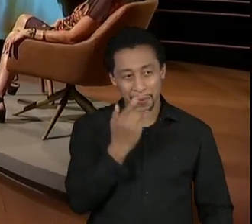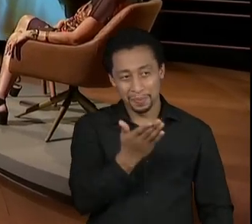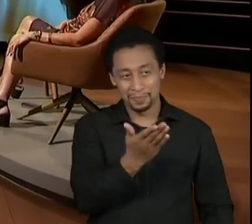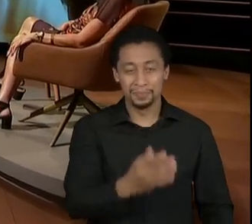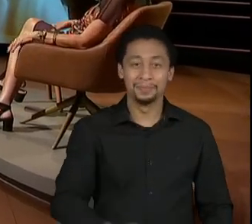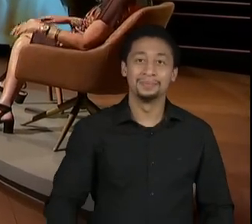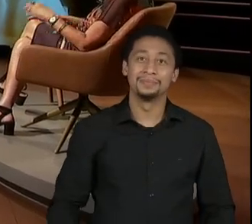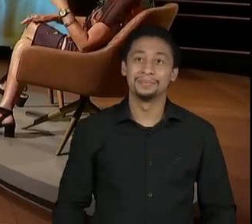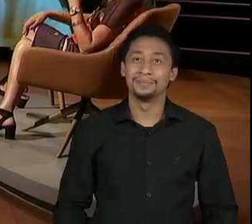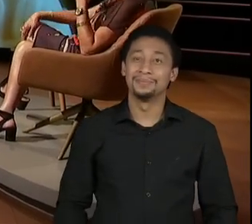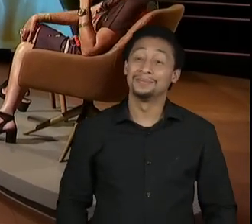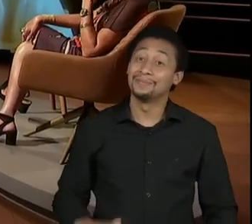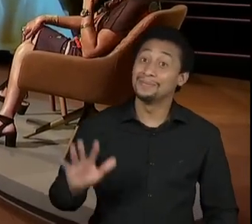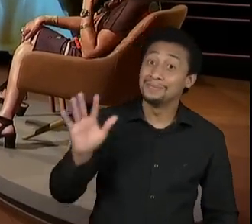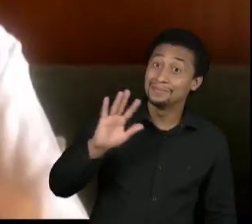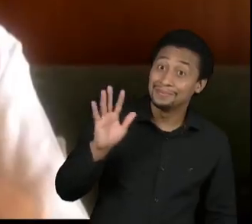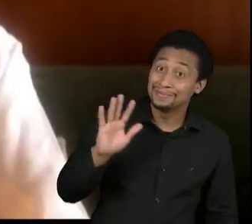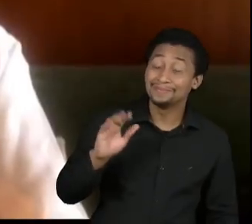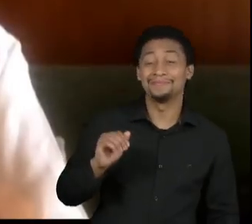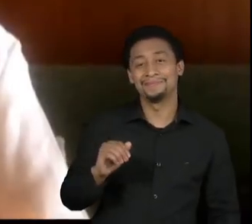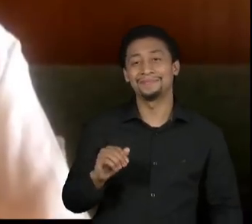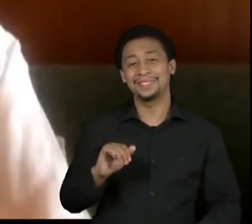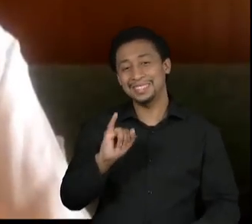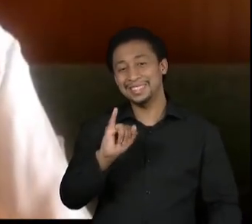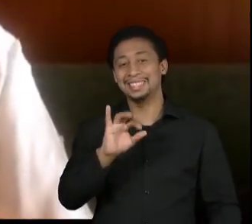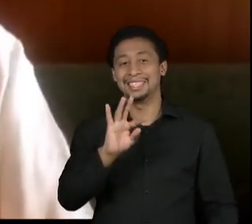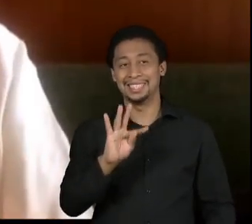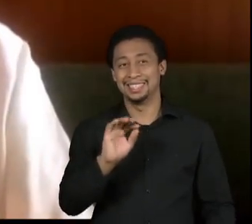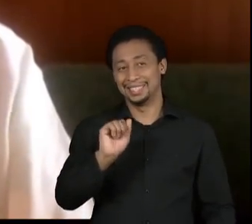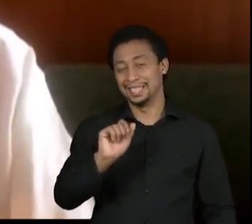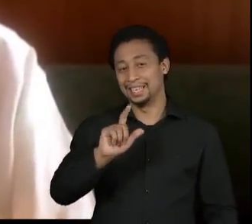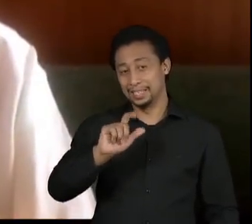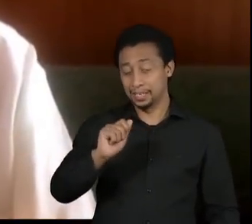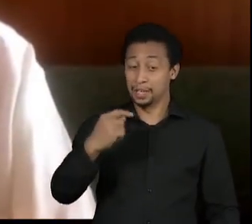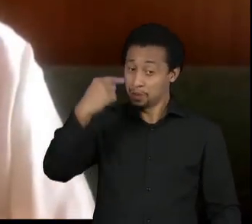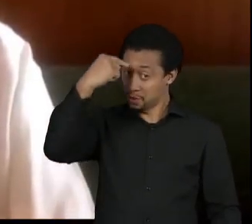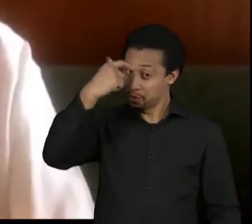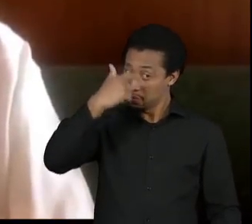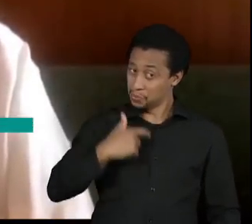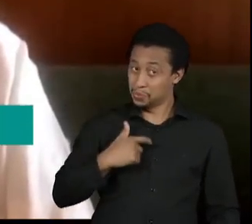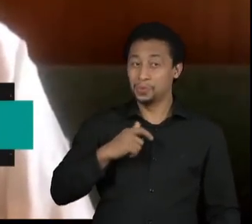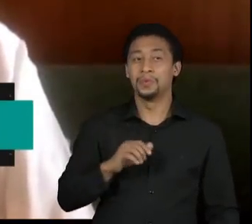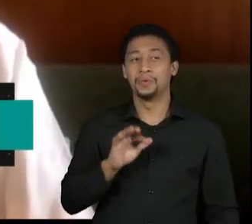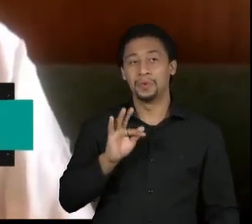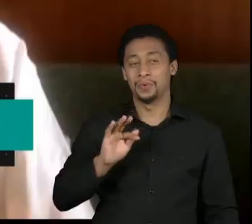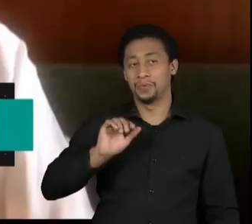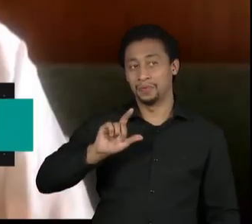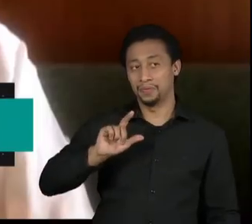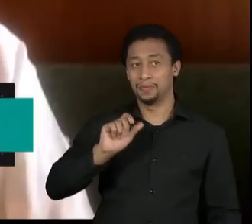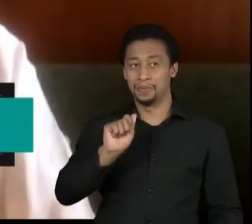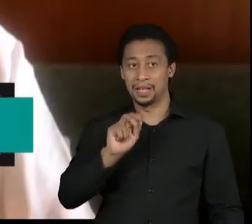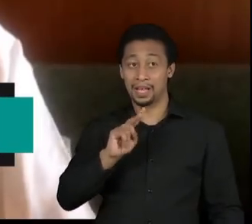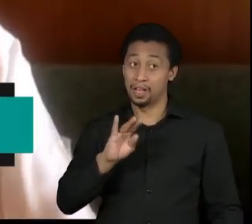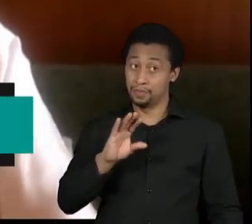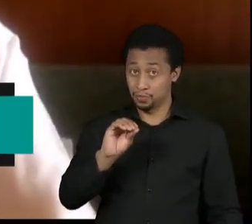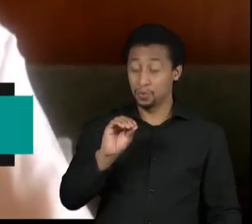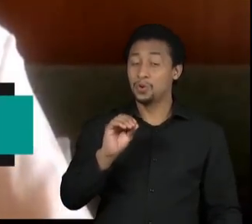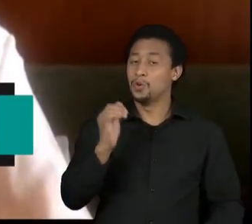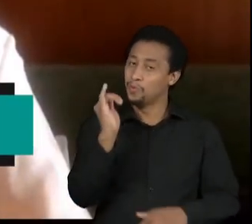Alô, Ítala. Aqui é o Flávio Tavares. E o que eu vou contar ocorreu há muitos anos, em 1967,